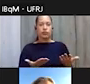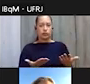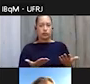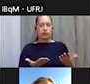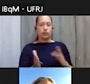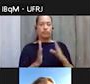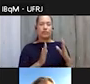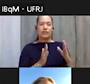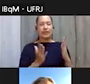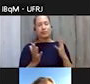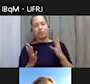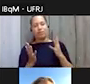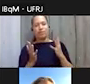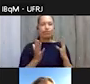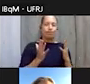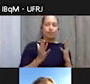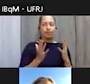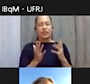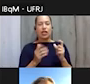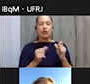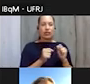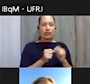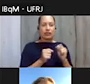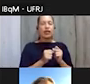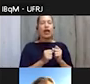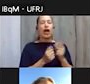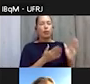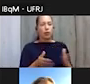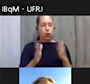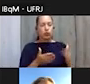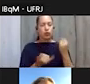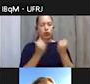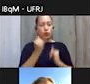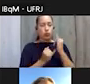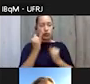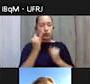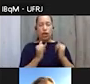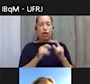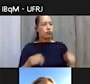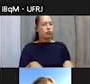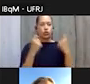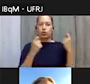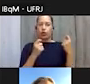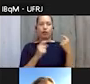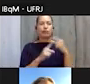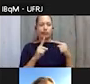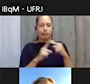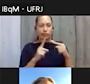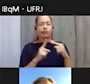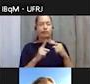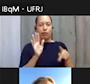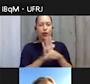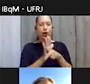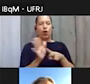dilema, que é a produção industrial, ela destrói uma parte desses fósseis. Mas, por outro lado,